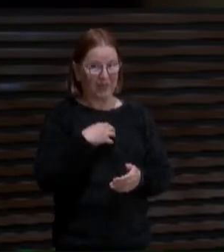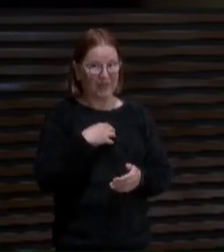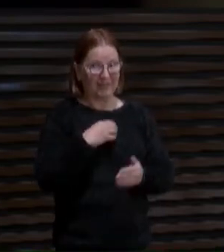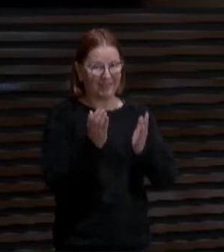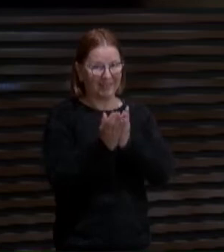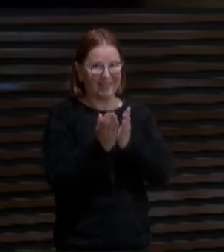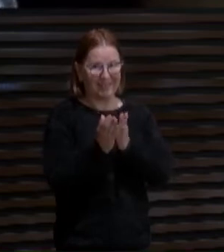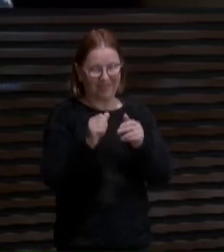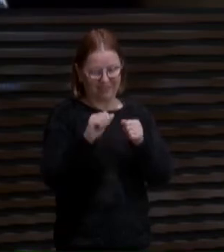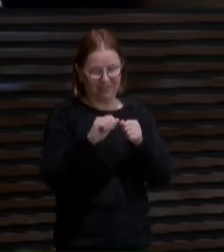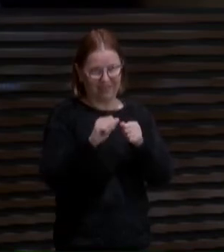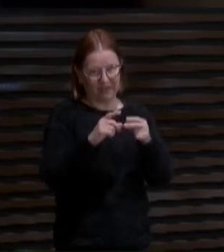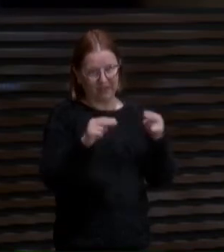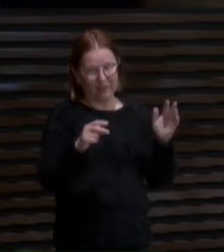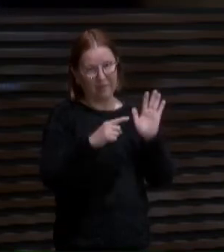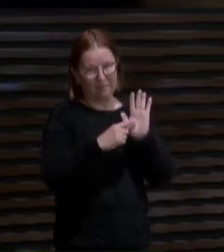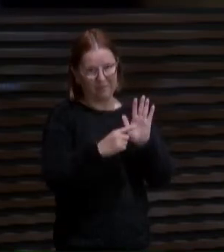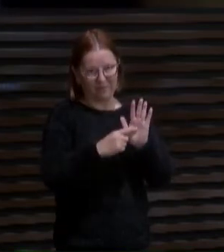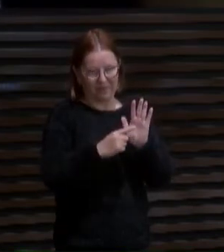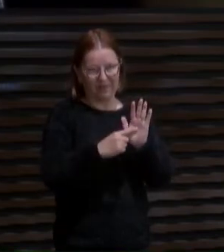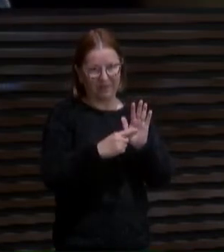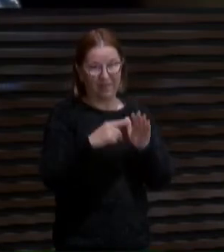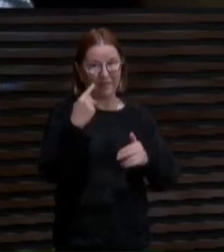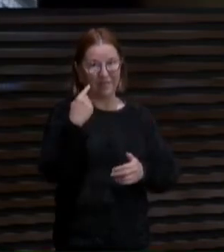é reação ação e reação